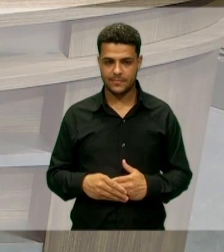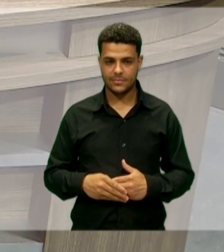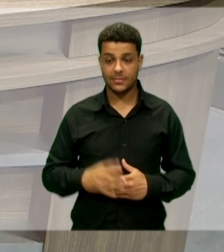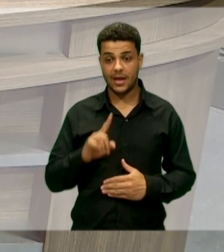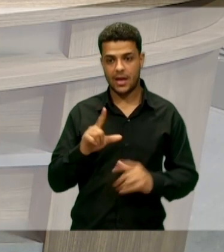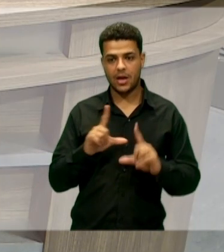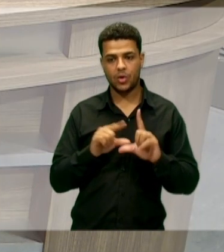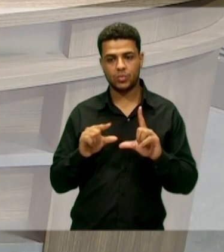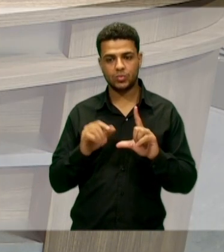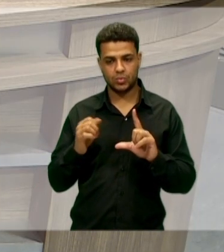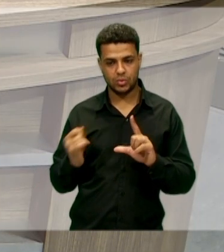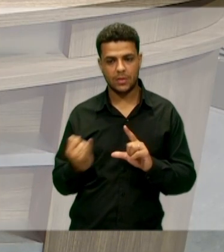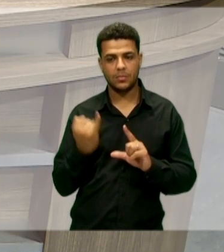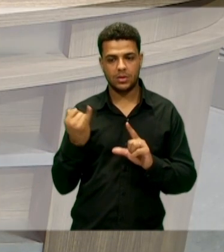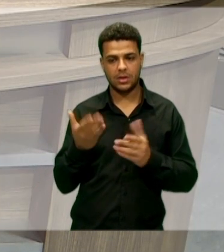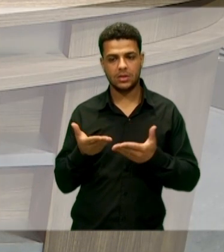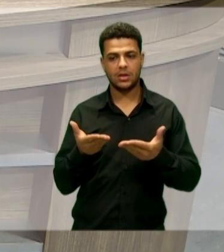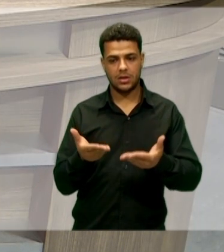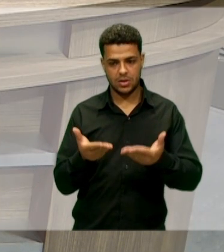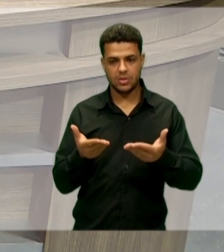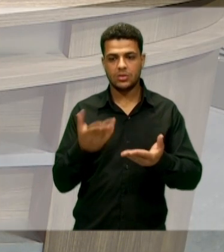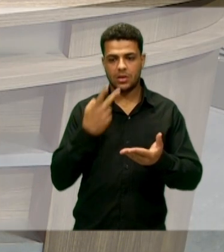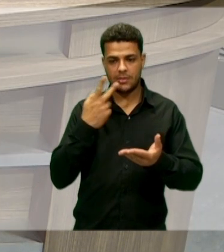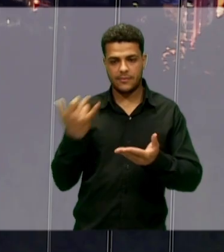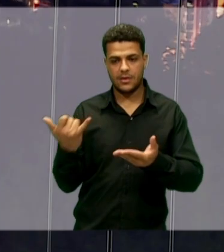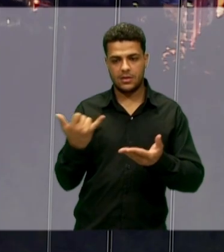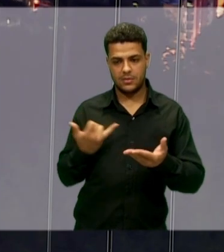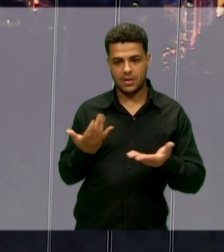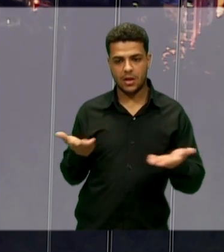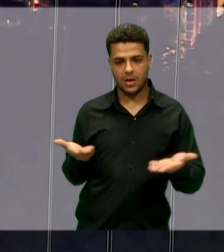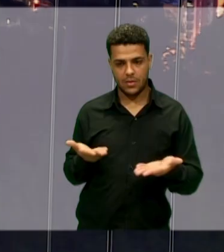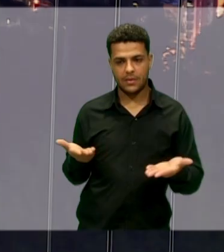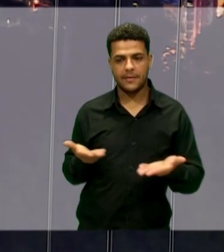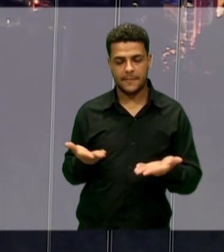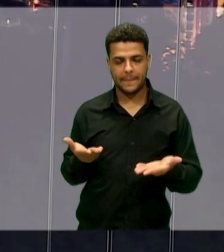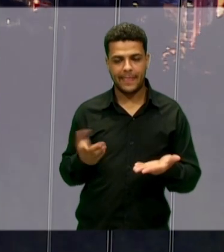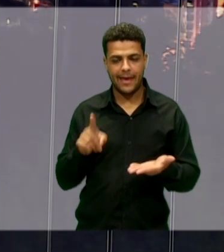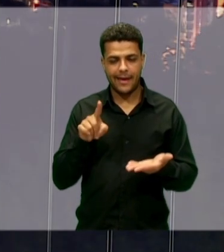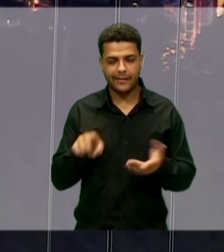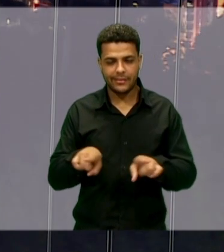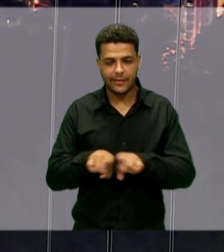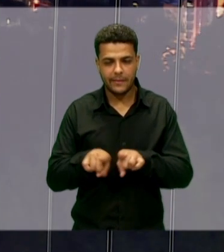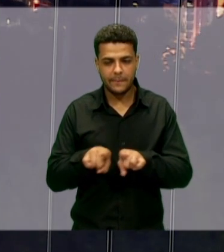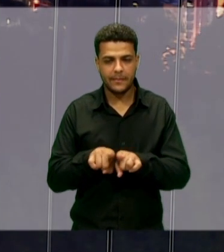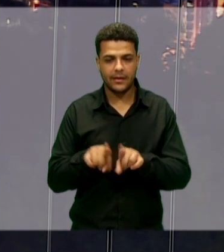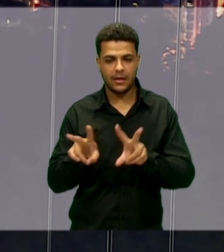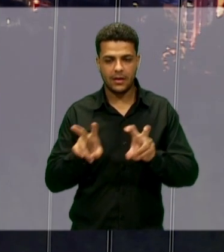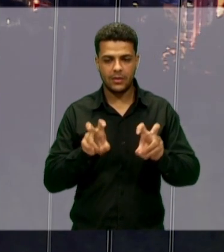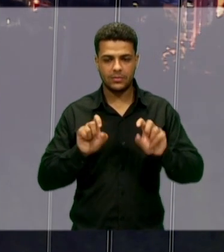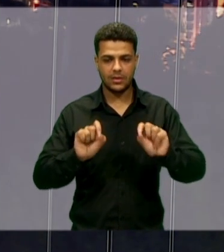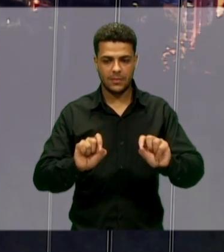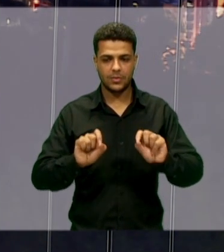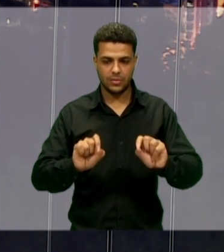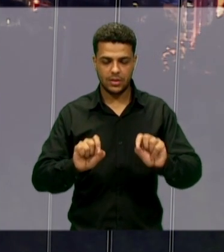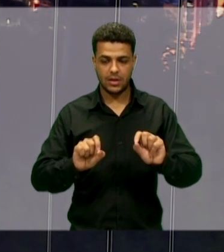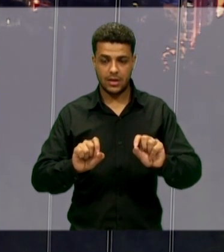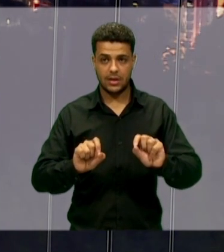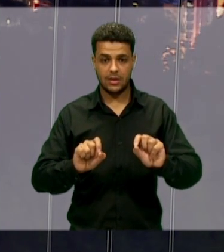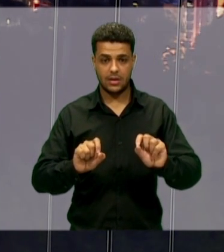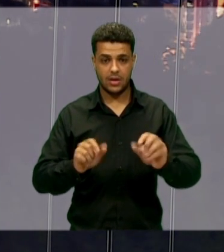Esse é um dado muito importante que o senhor está nos trazendo. Quer dizer, também essa questão